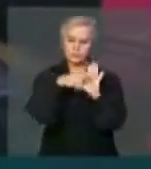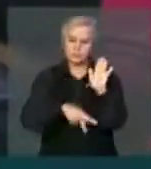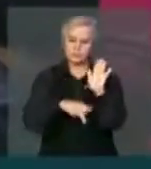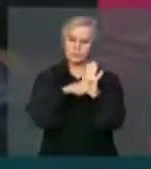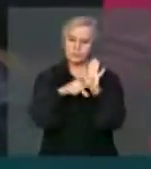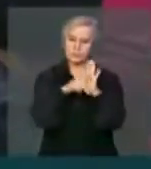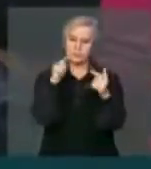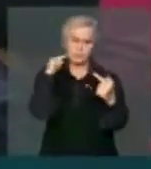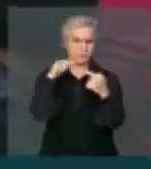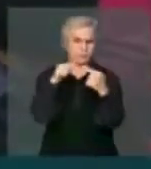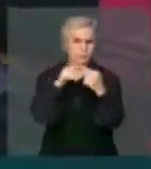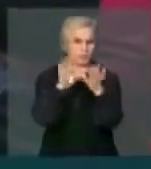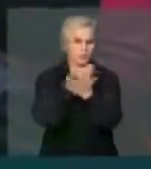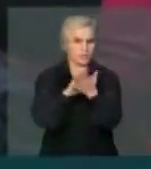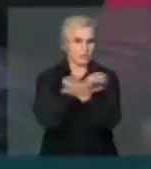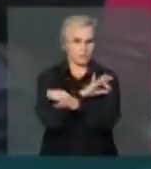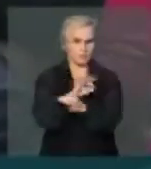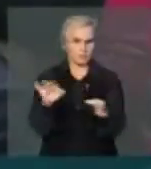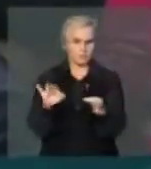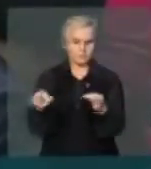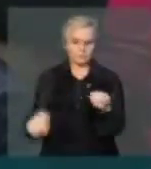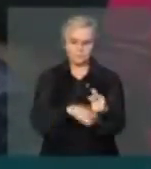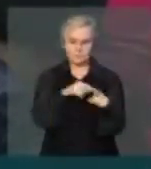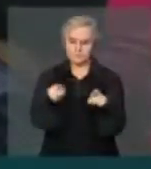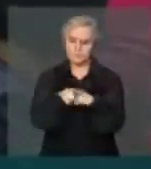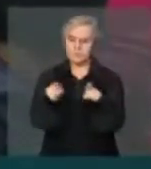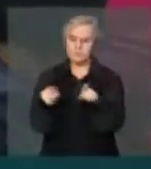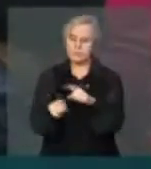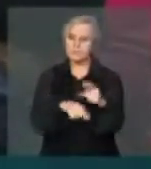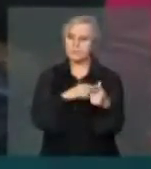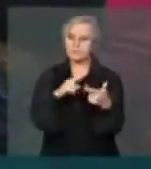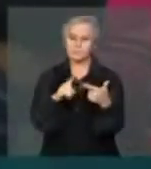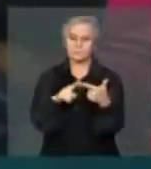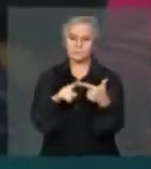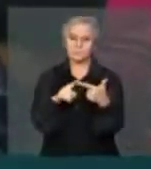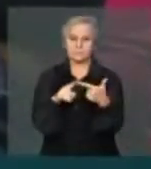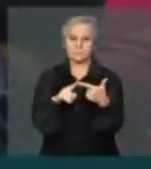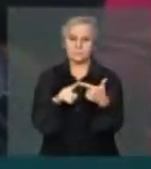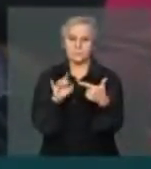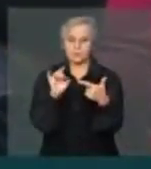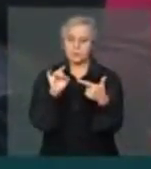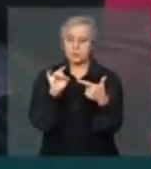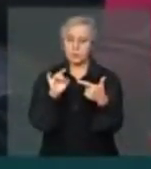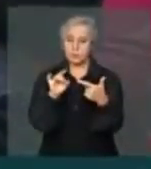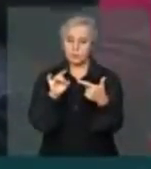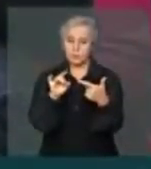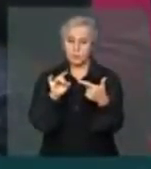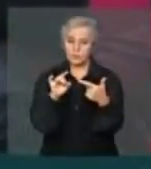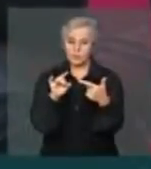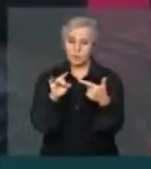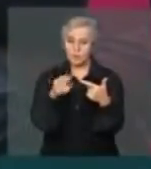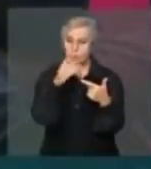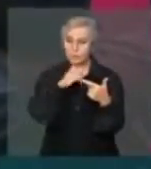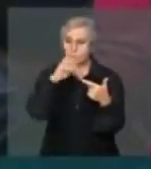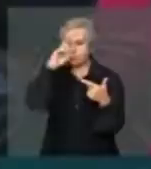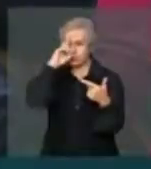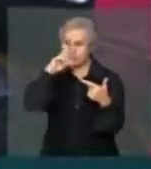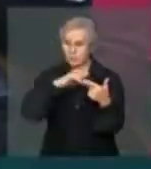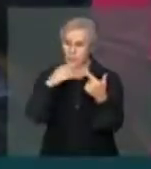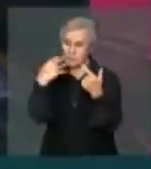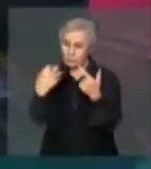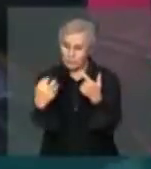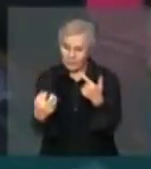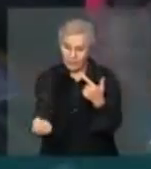medida provisória. Além disso, presidente, o simples recolhimento da parte de Vossa